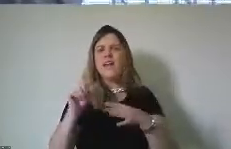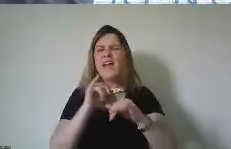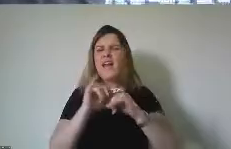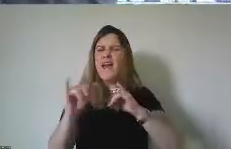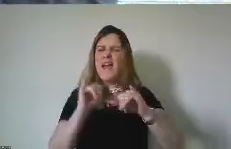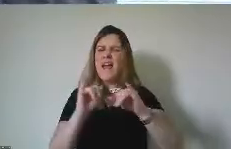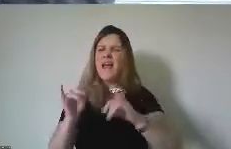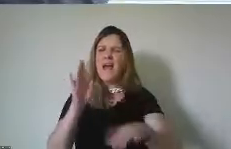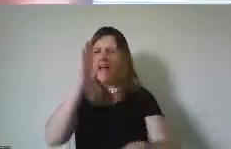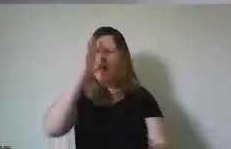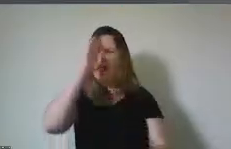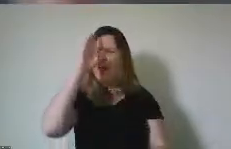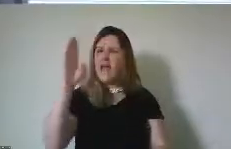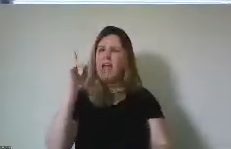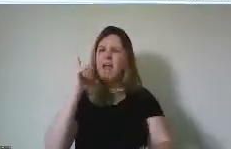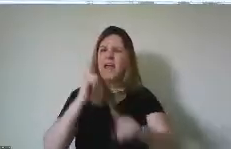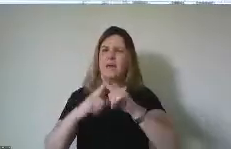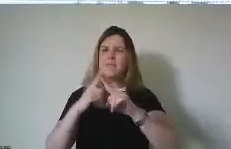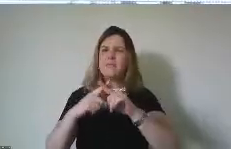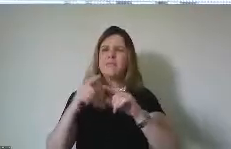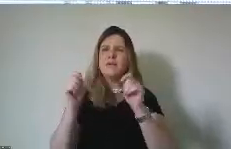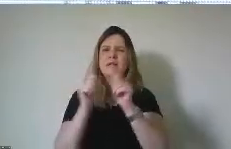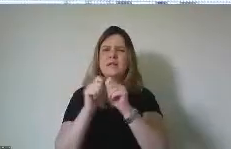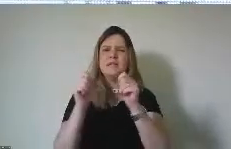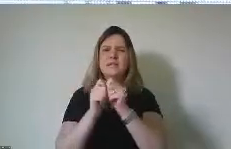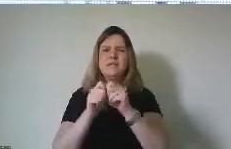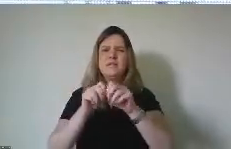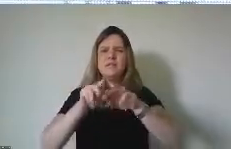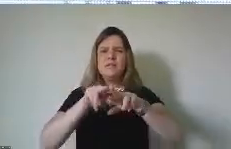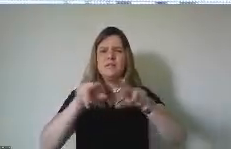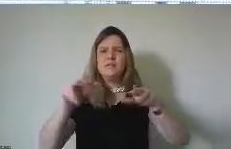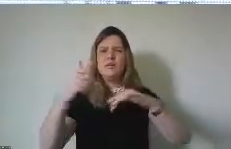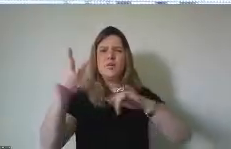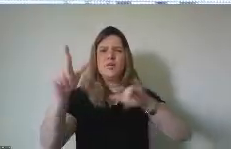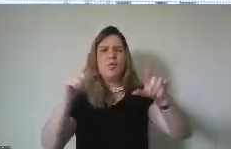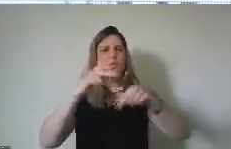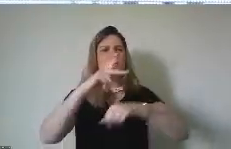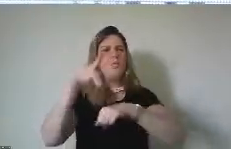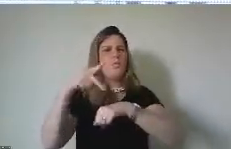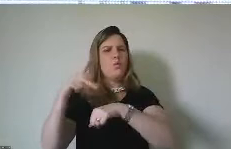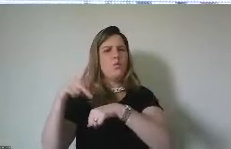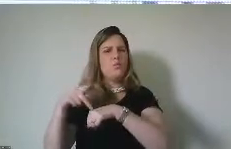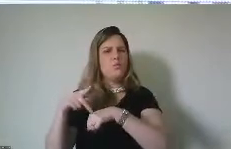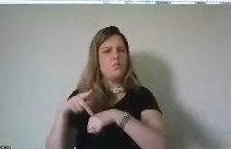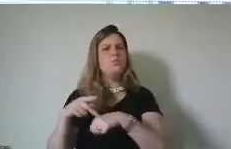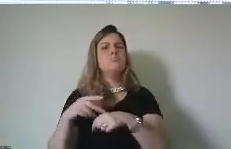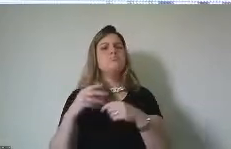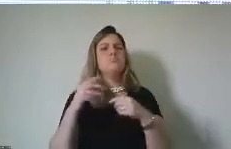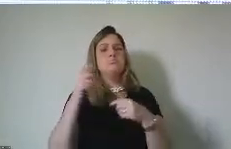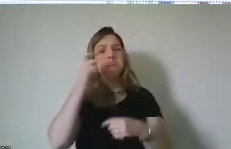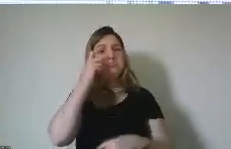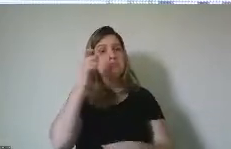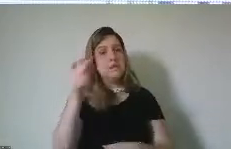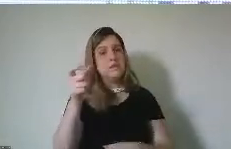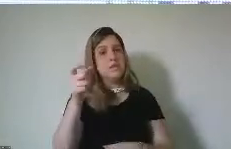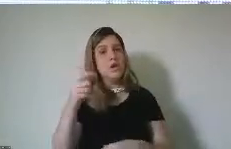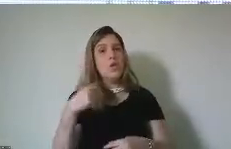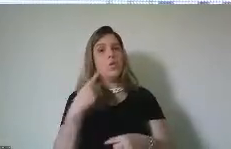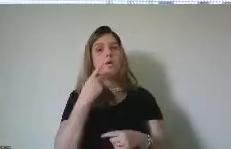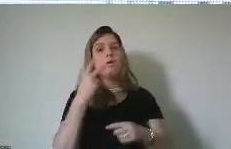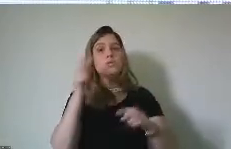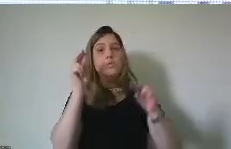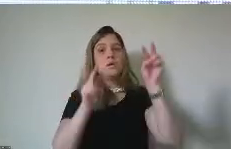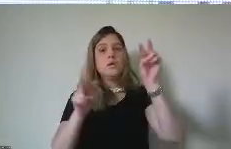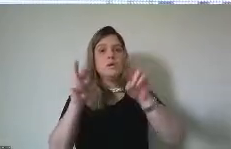porque ele vale para uma série de outros países ele é uma tônica muito interessante quando a gente olha a transição